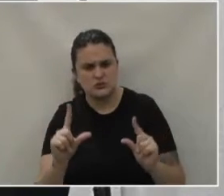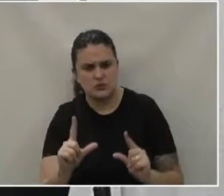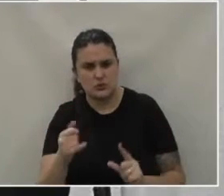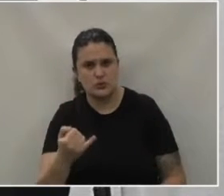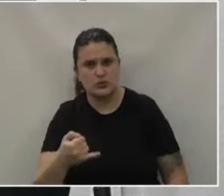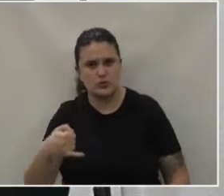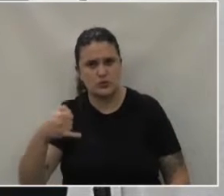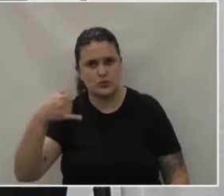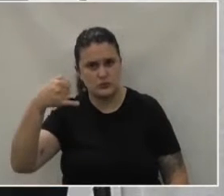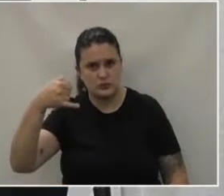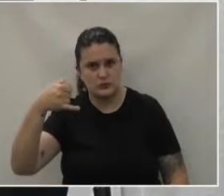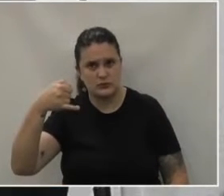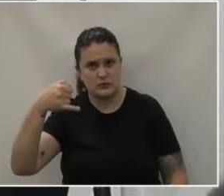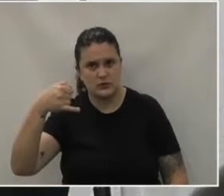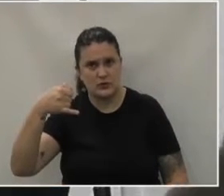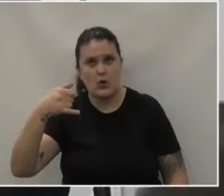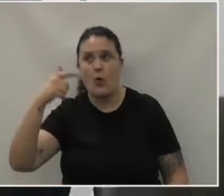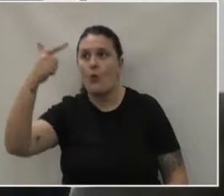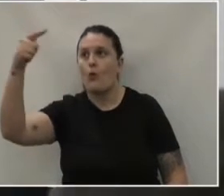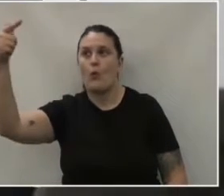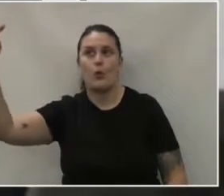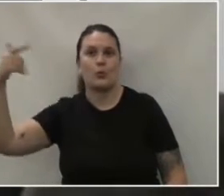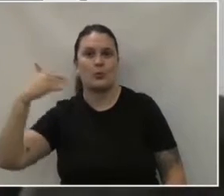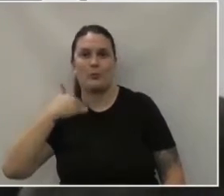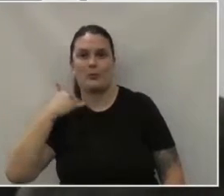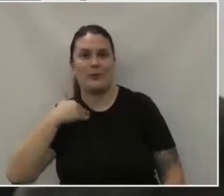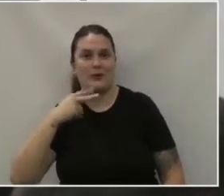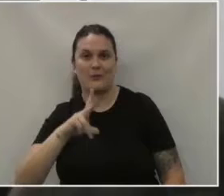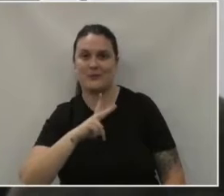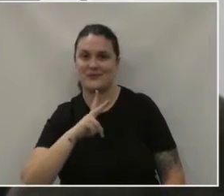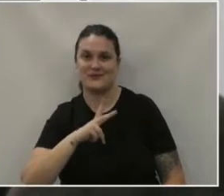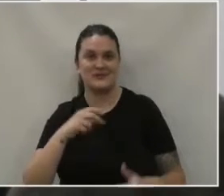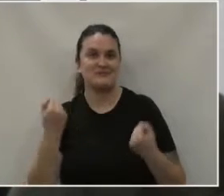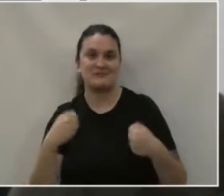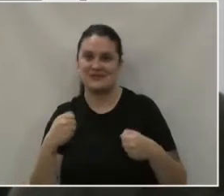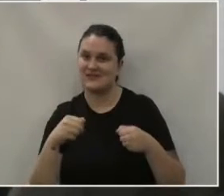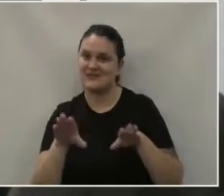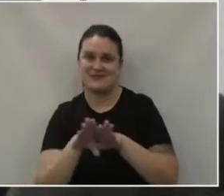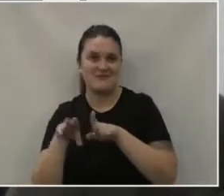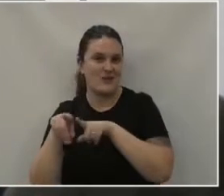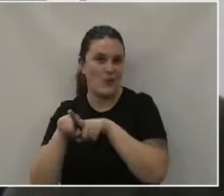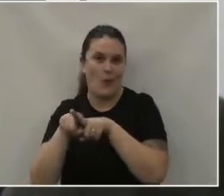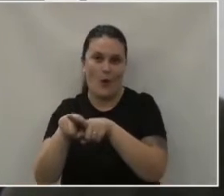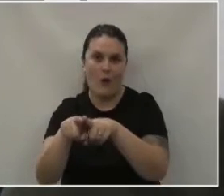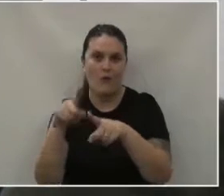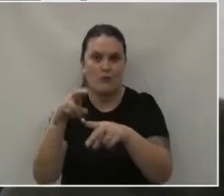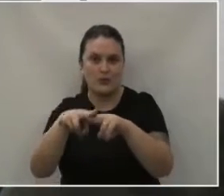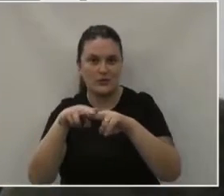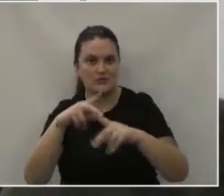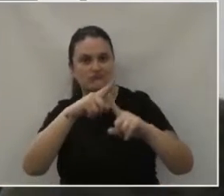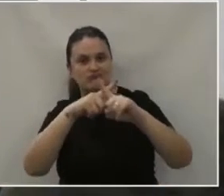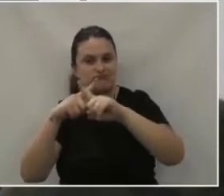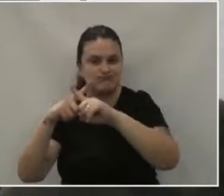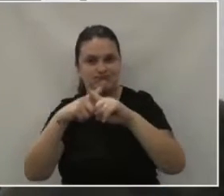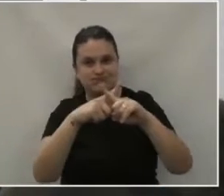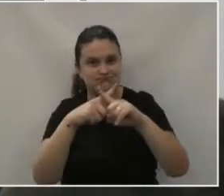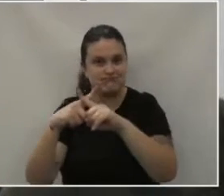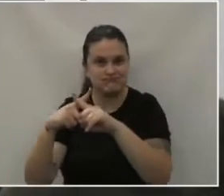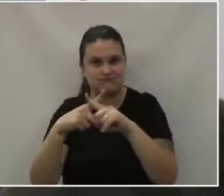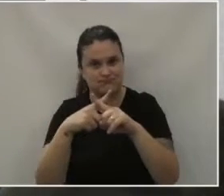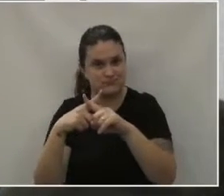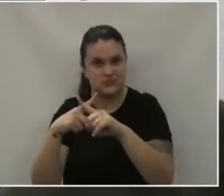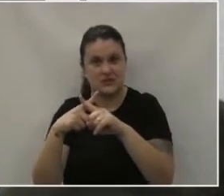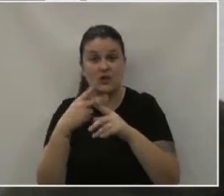juros, automaticamente os bancos privados têm que acompanhar. É um mercado concorrencial, como é o dos Correios.